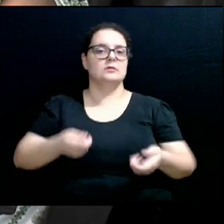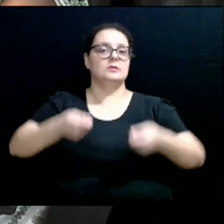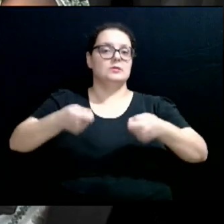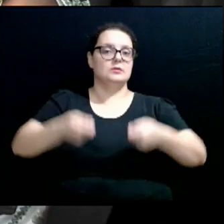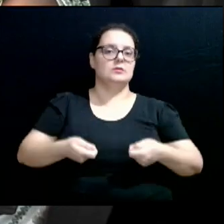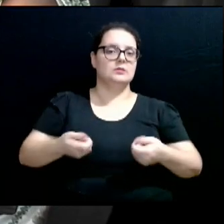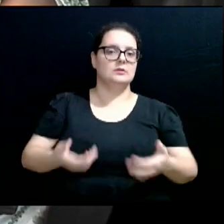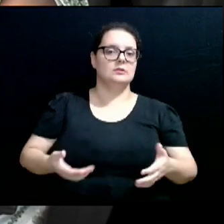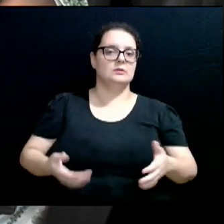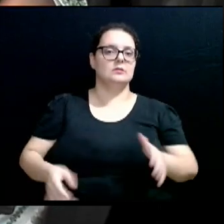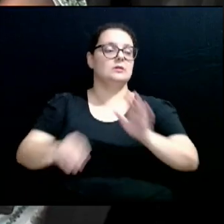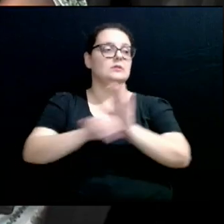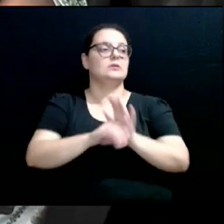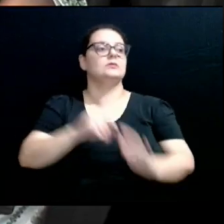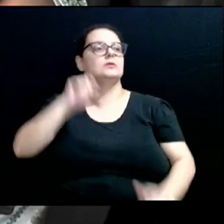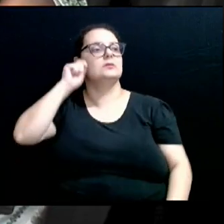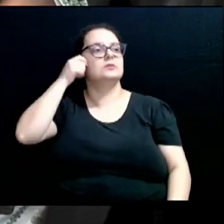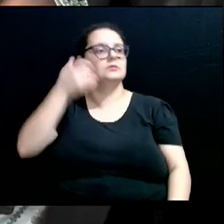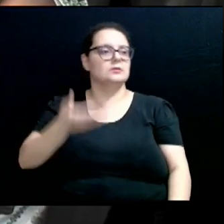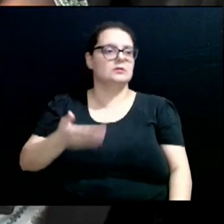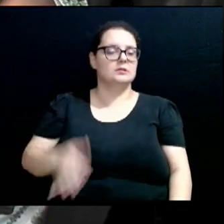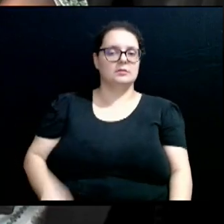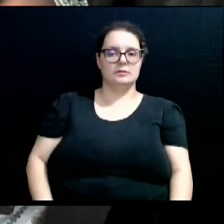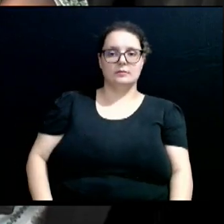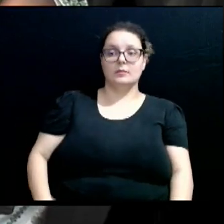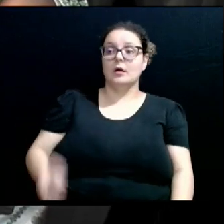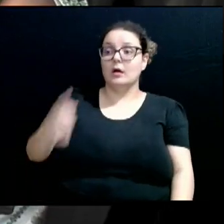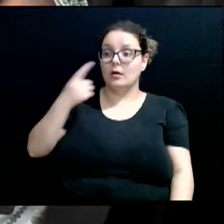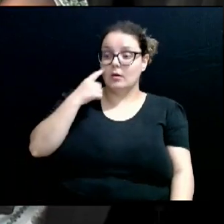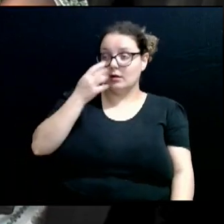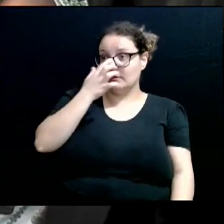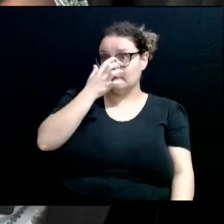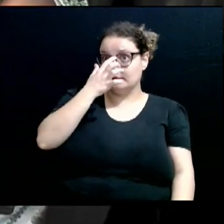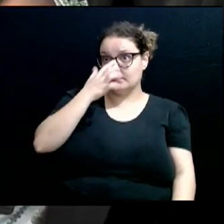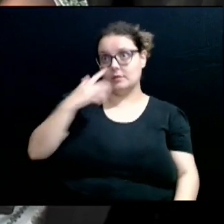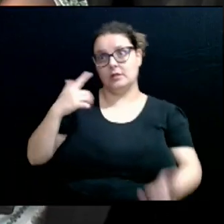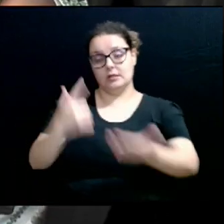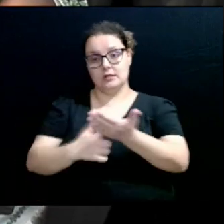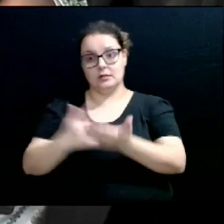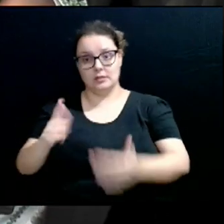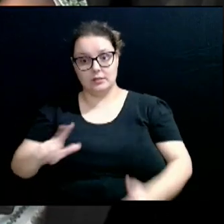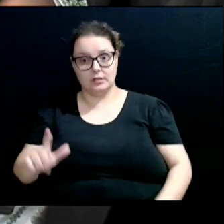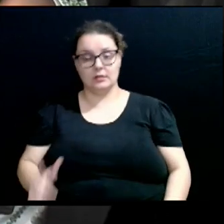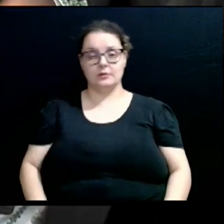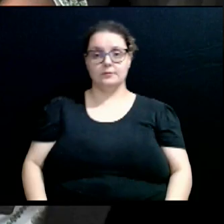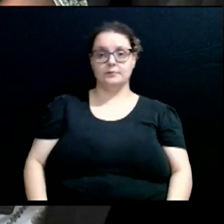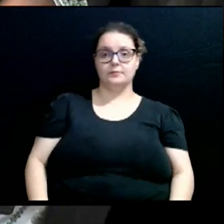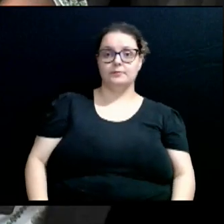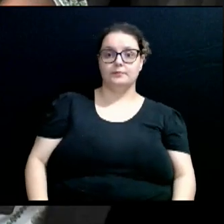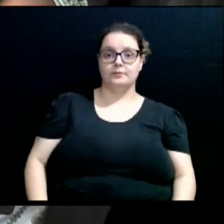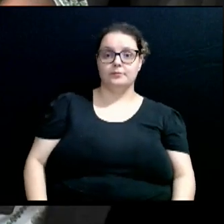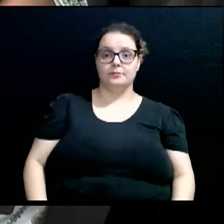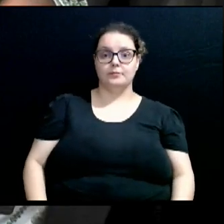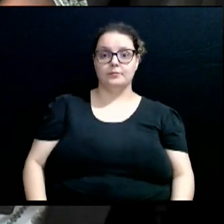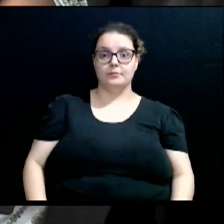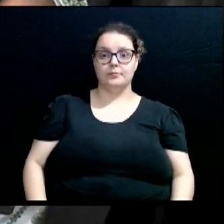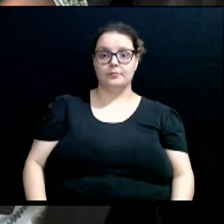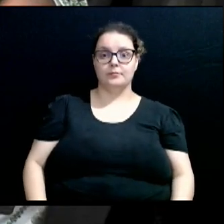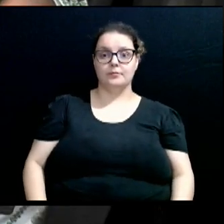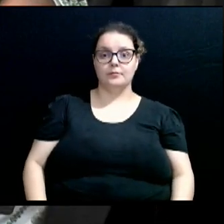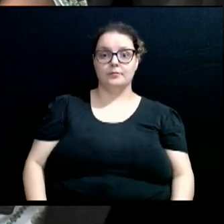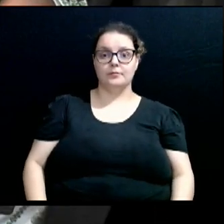negra? Olha, a literatura, ela é uma,